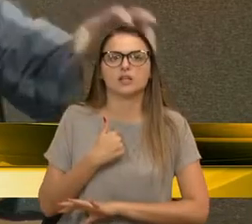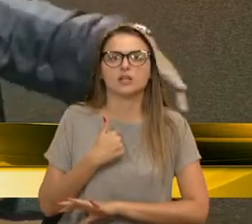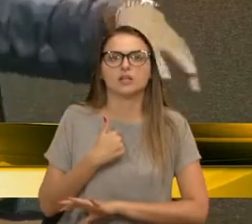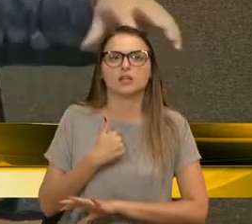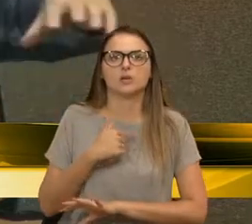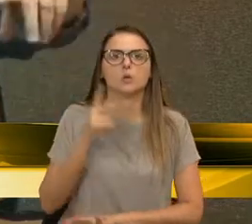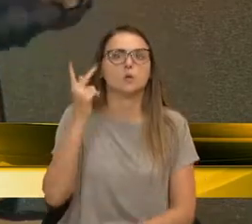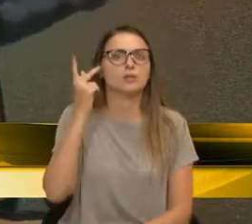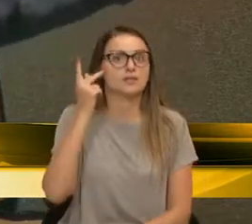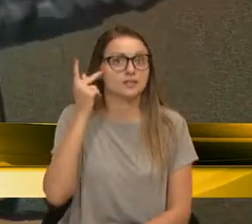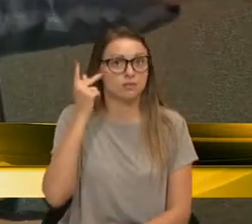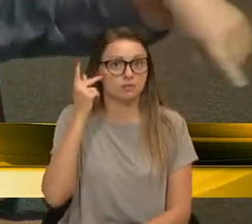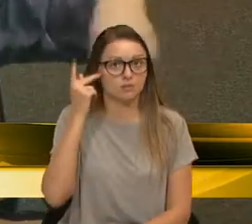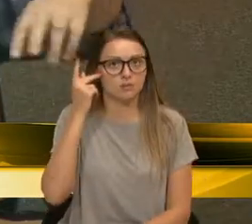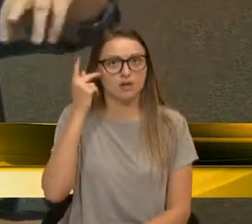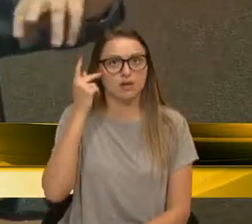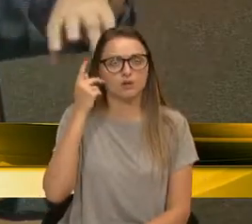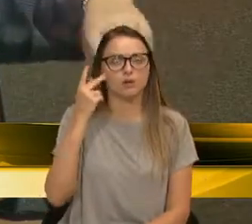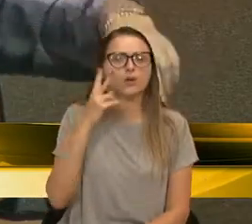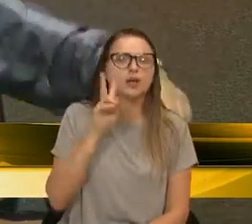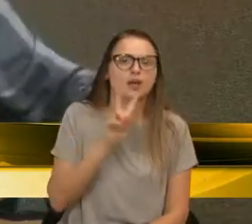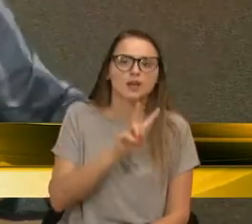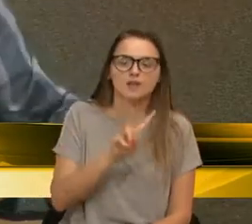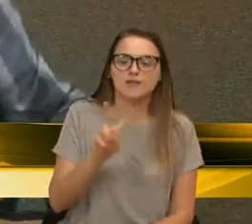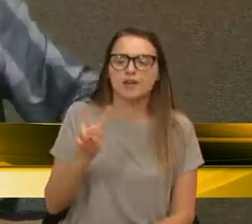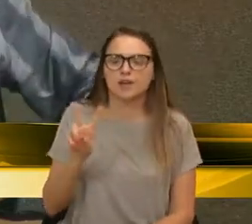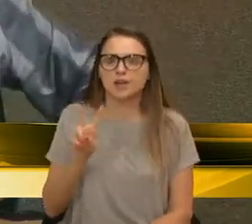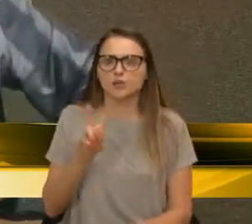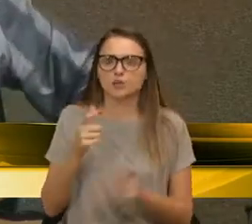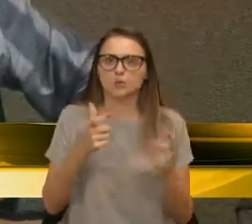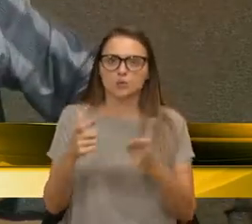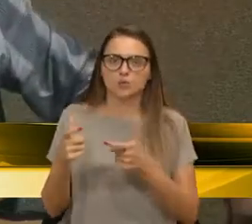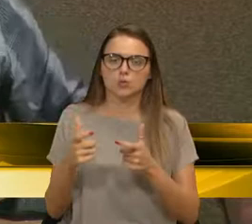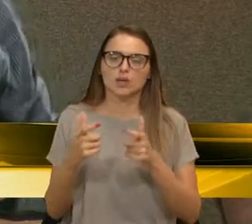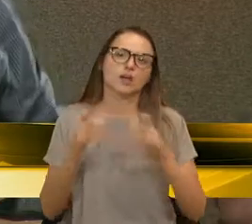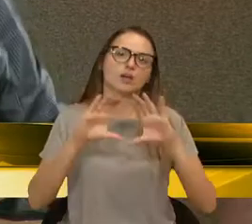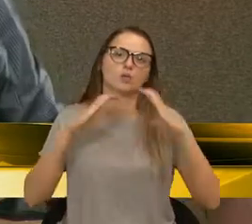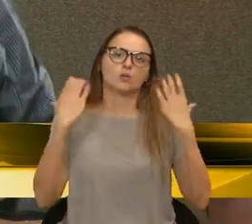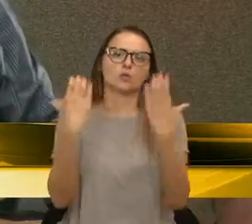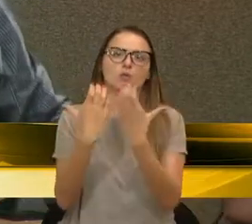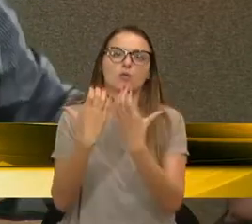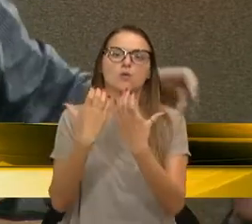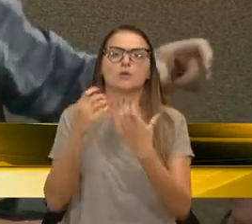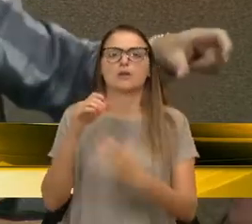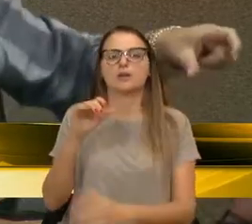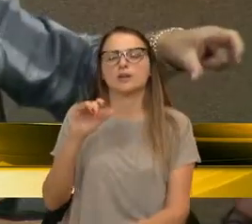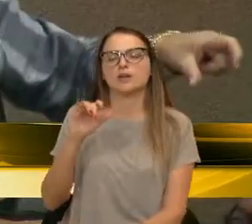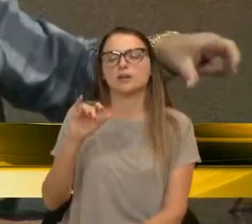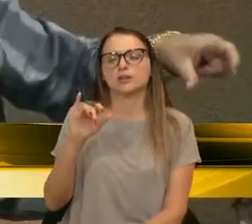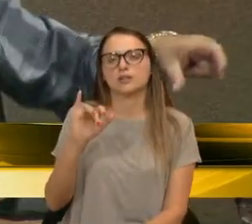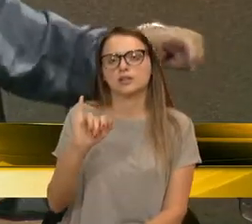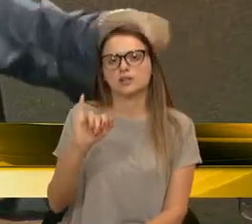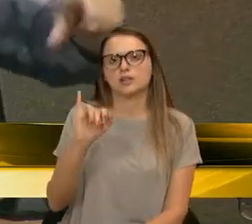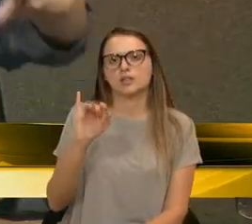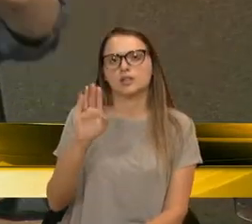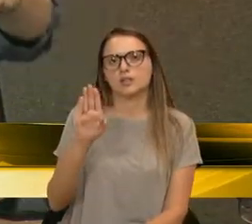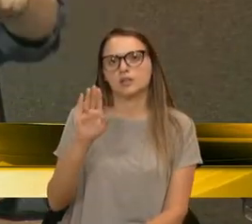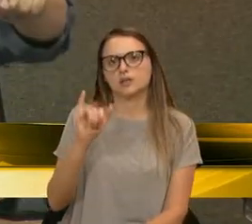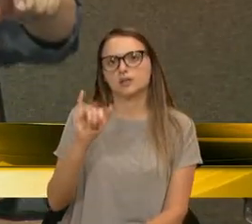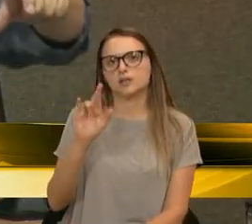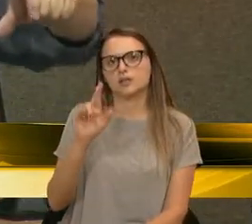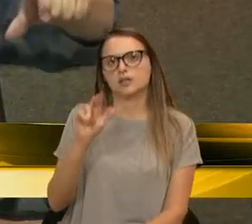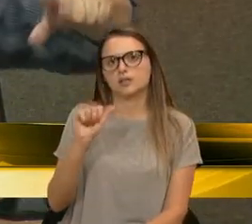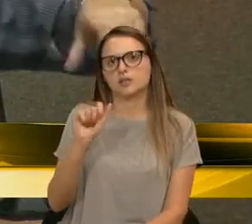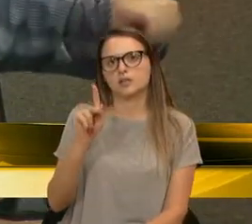em São Paulo, verificando ali as redondezas do Ibirapuera, E aí percebi aquelas faixas de